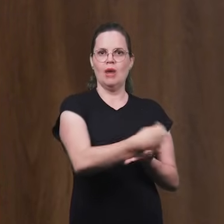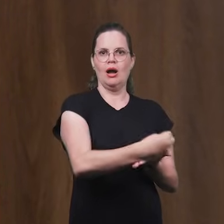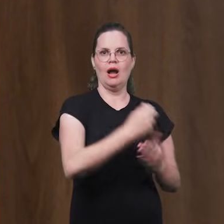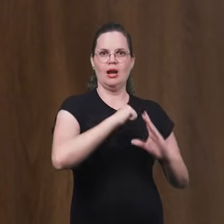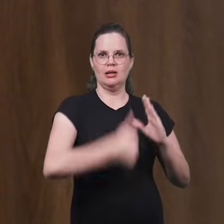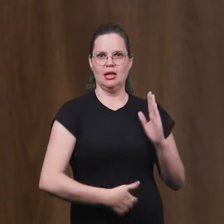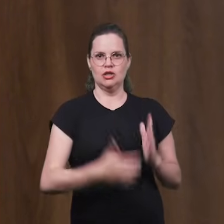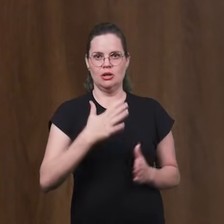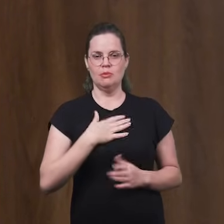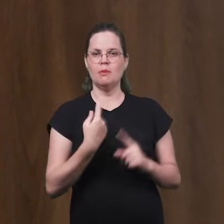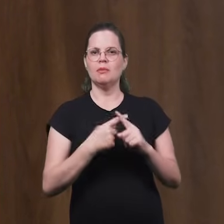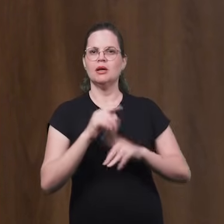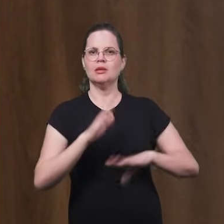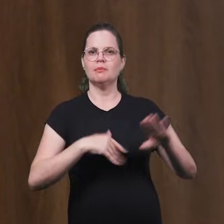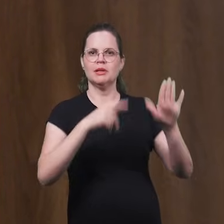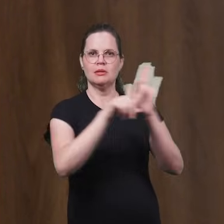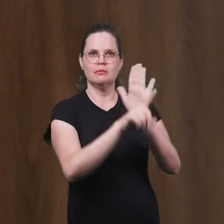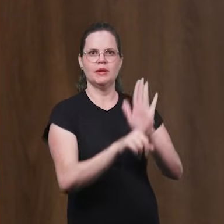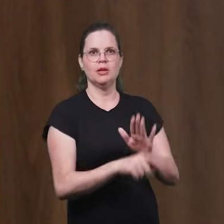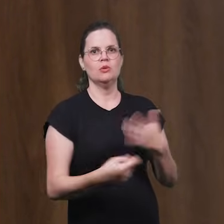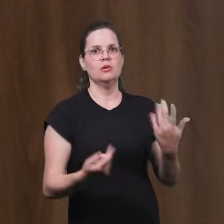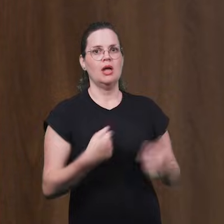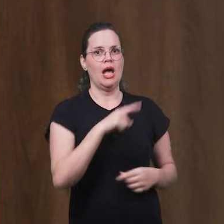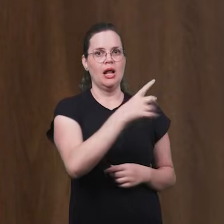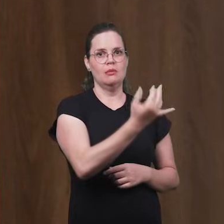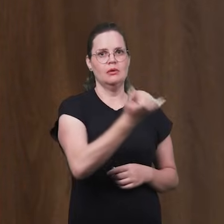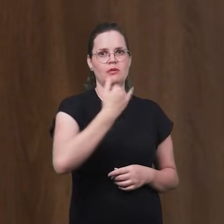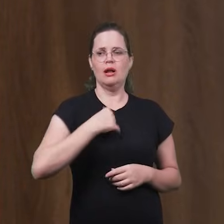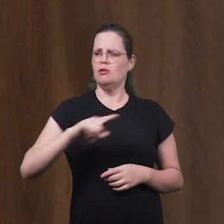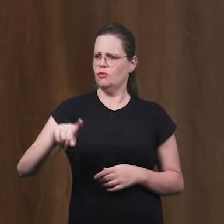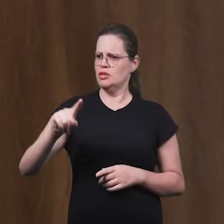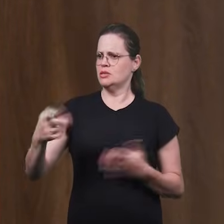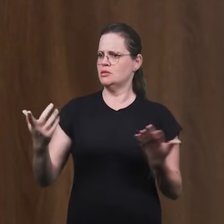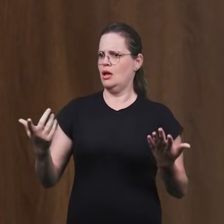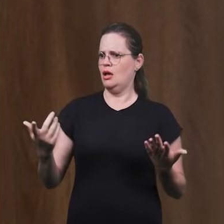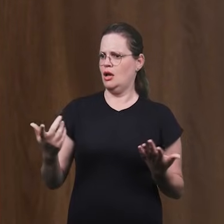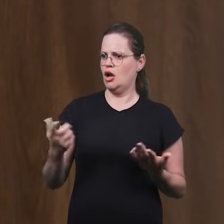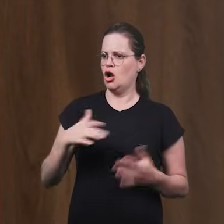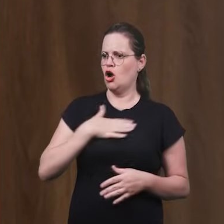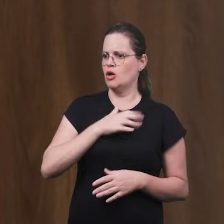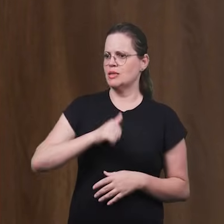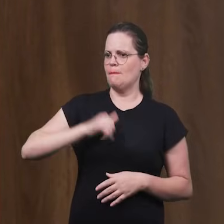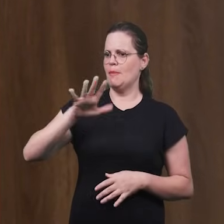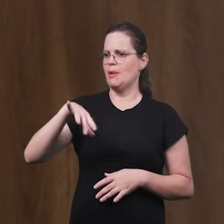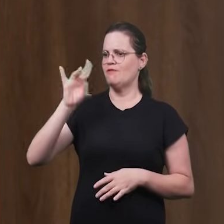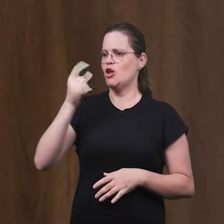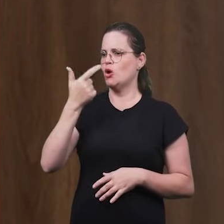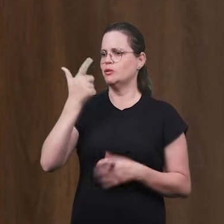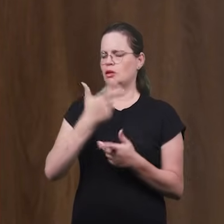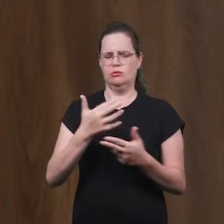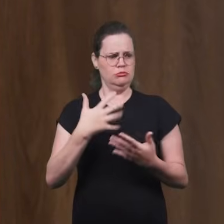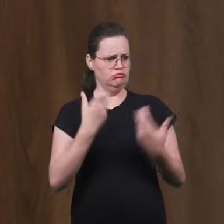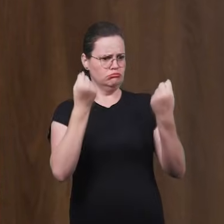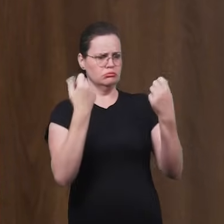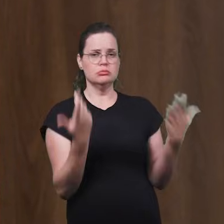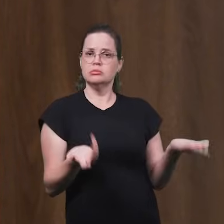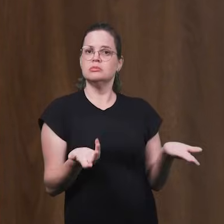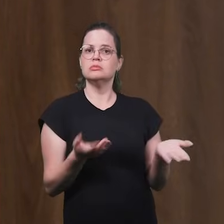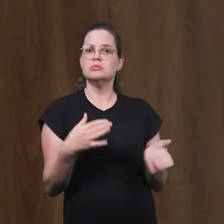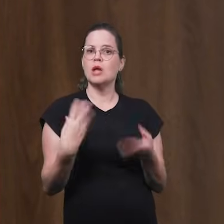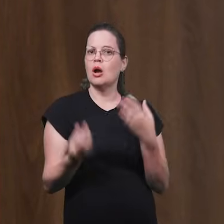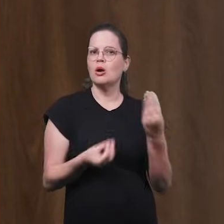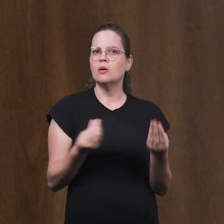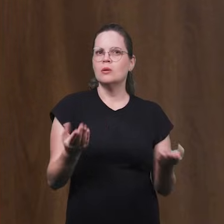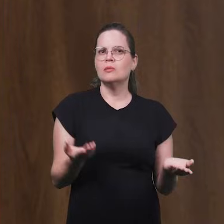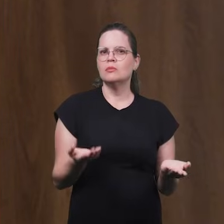vezes, algumas perguntas, dependendo da situação, mas você prefere tal coisa. Isso até surpreende a gente, né? Causa um impacto. Então,